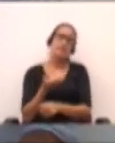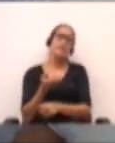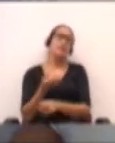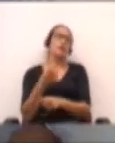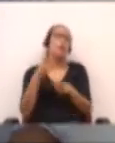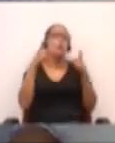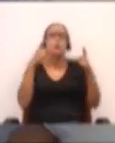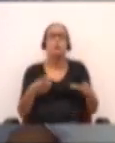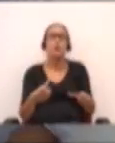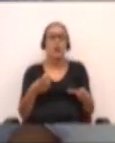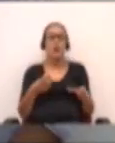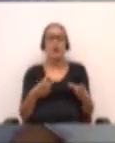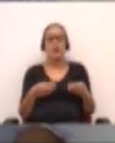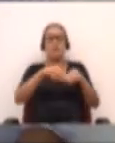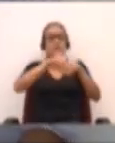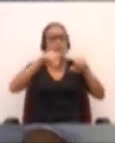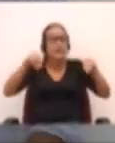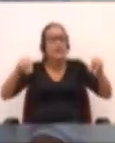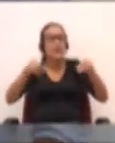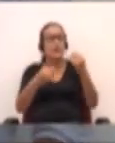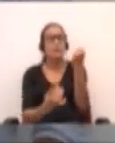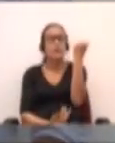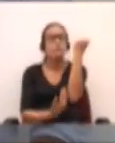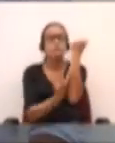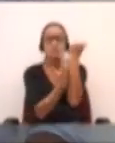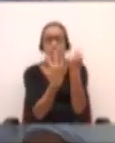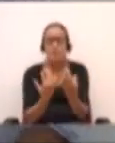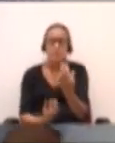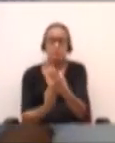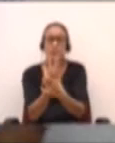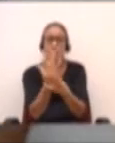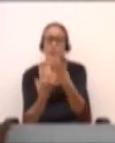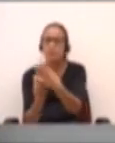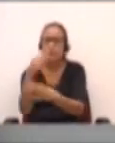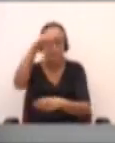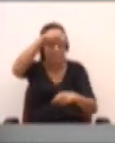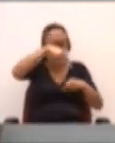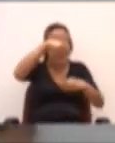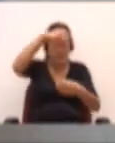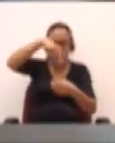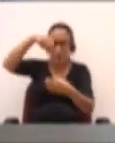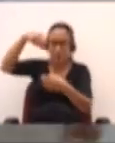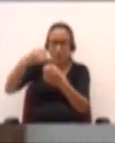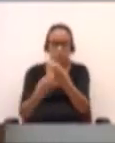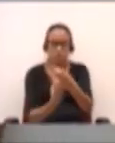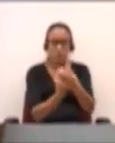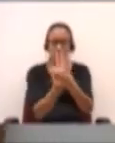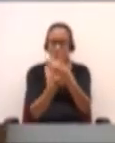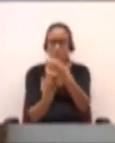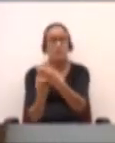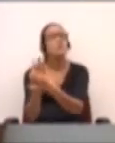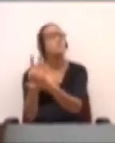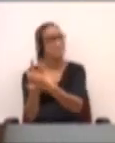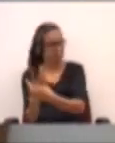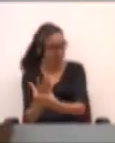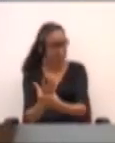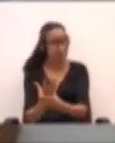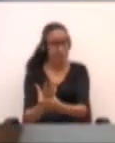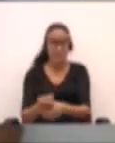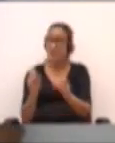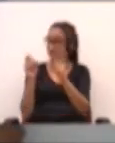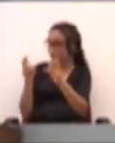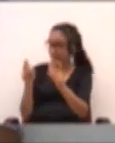produzir o alimento que chega nas nossas mesas, vale a pena dizer, se o campo não planta, a cidade não